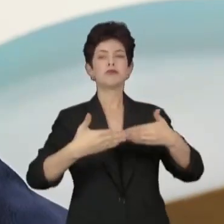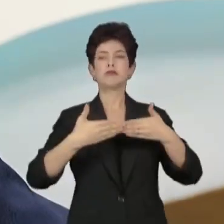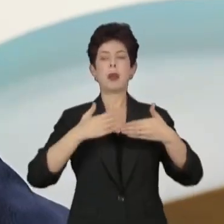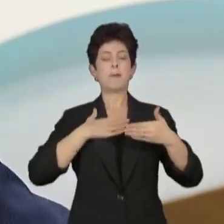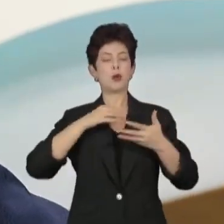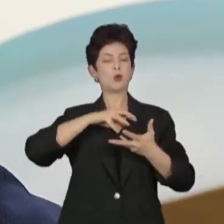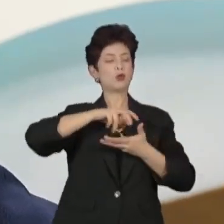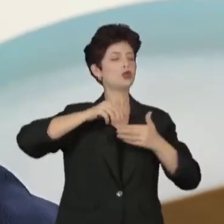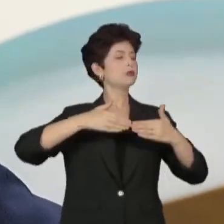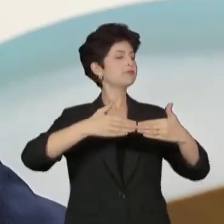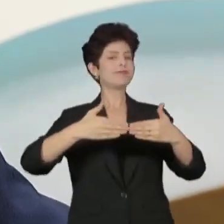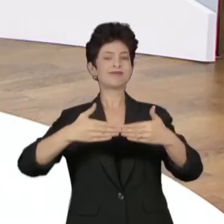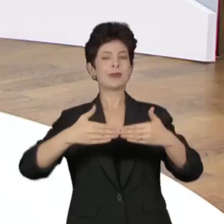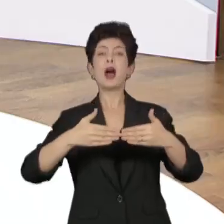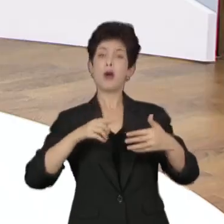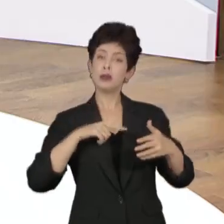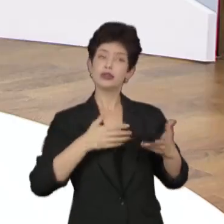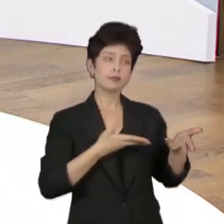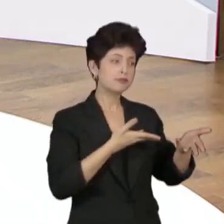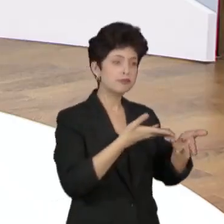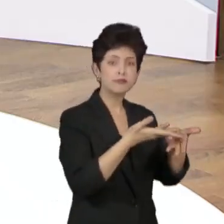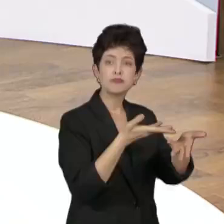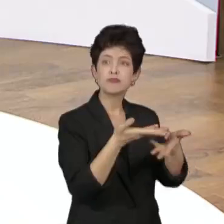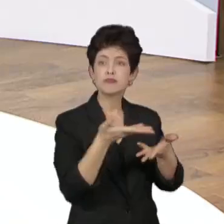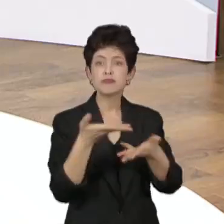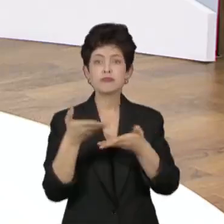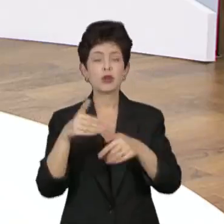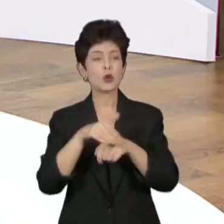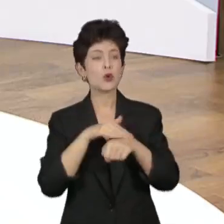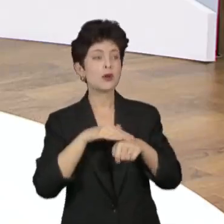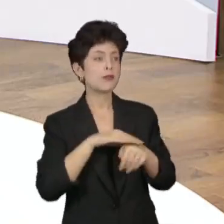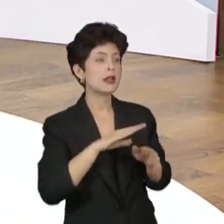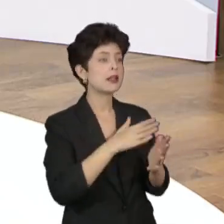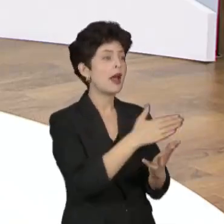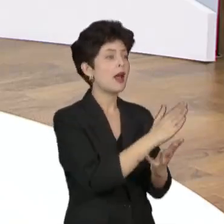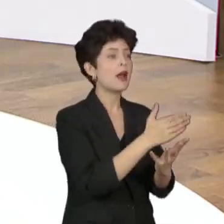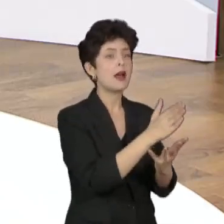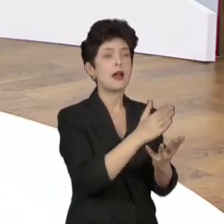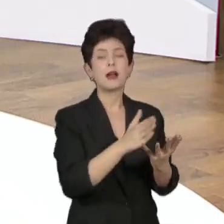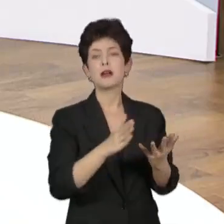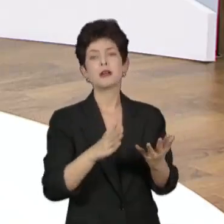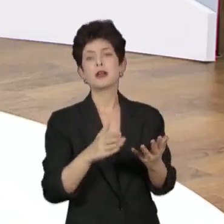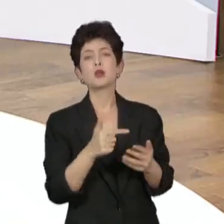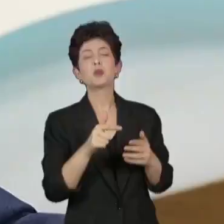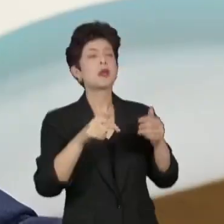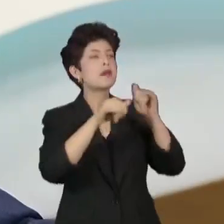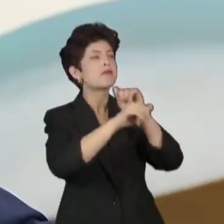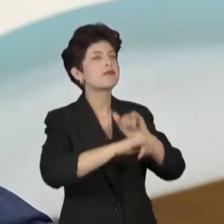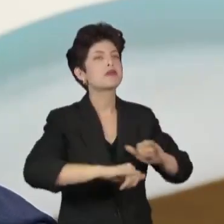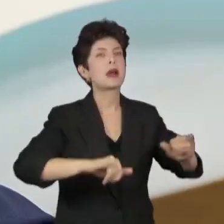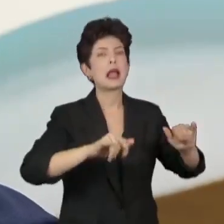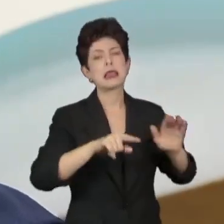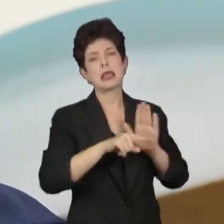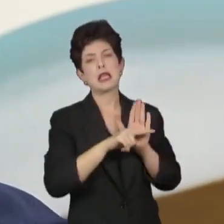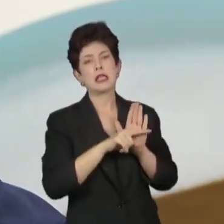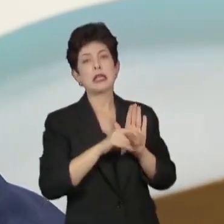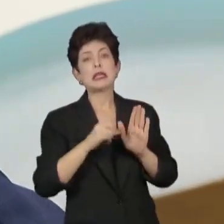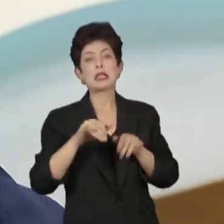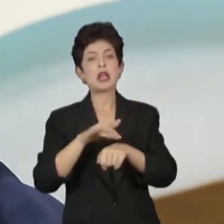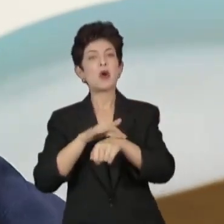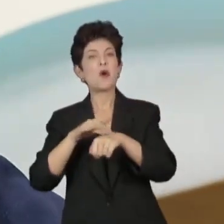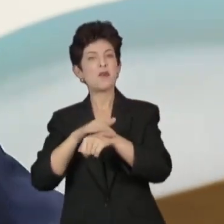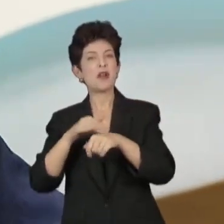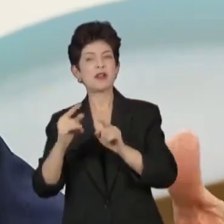próprio. A gente conversa com a sociedade. Quando a gente conversa com os outros segmentos, não há nenhuma repercussão negativa. Quando se conversa com o